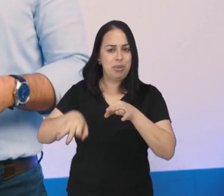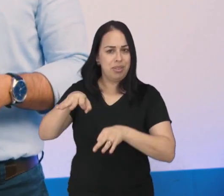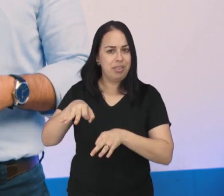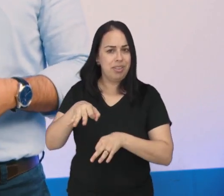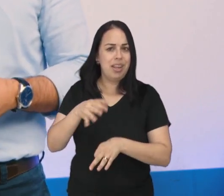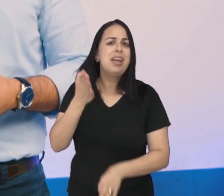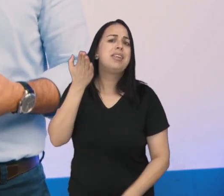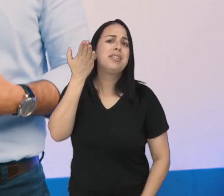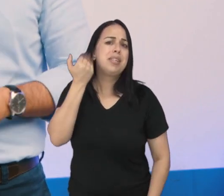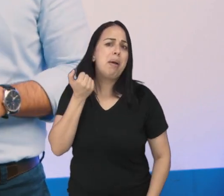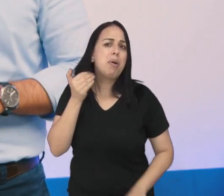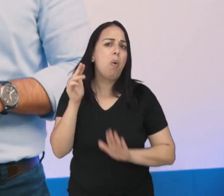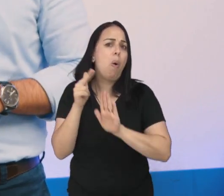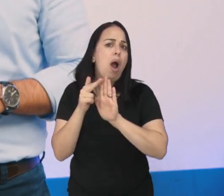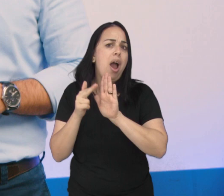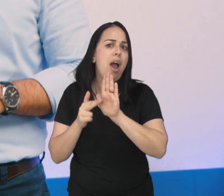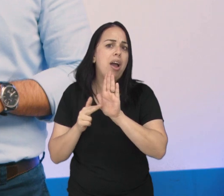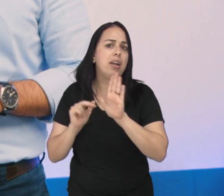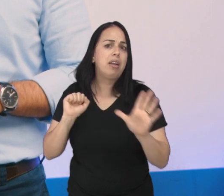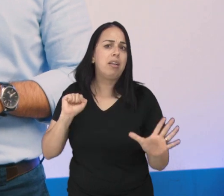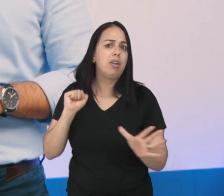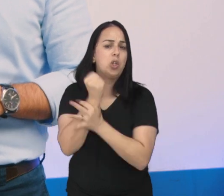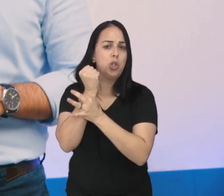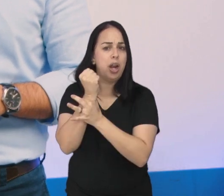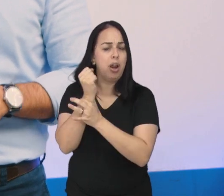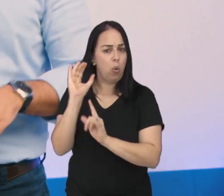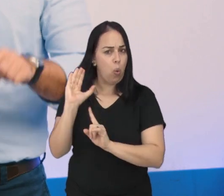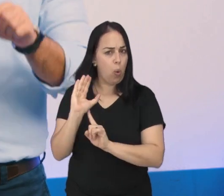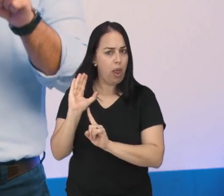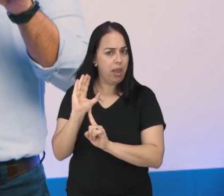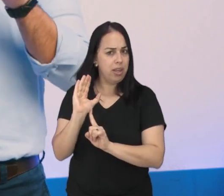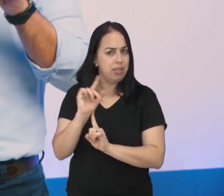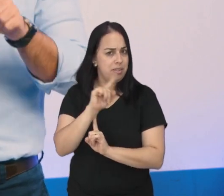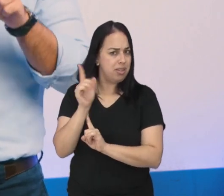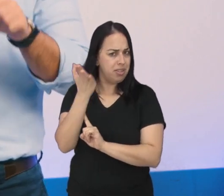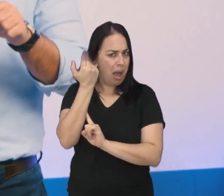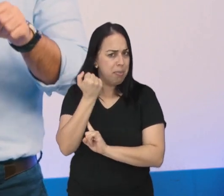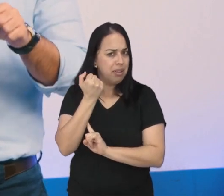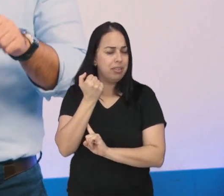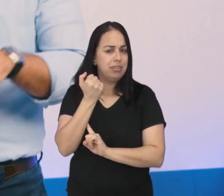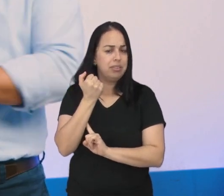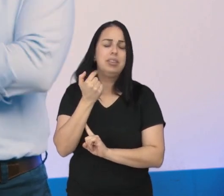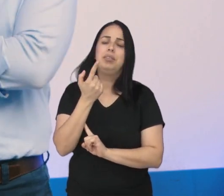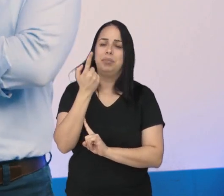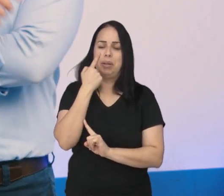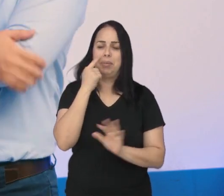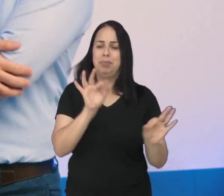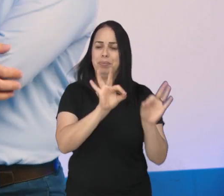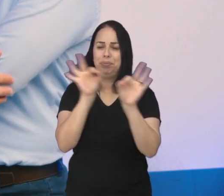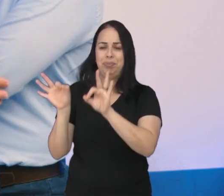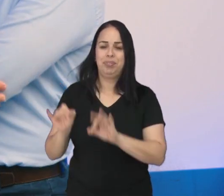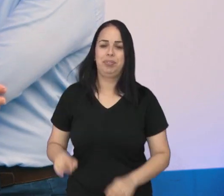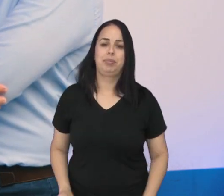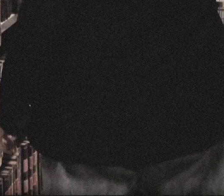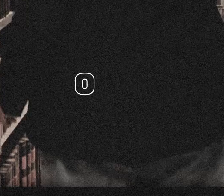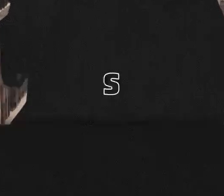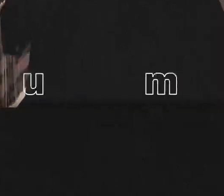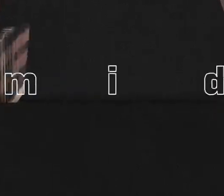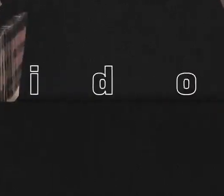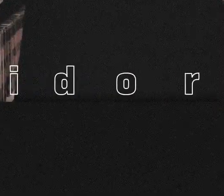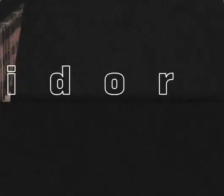jurídico. Sabe quais são as regras que protegem o consumidor ou como fazer valer o seu direito? Então roda aí.